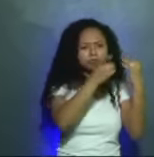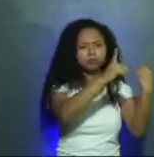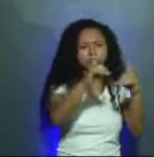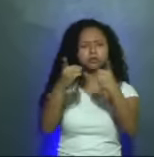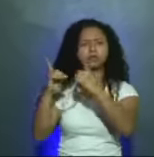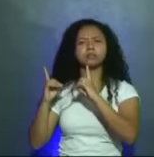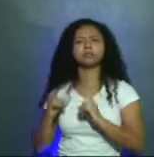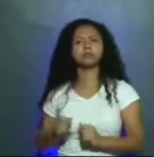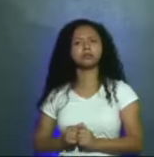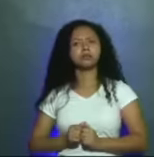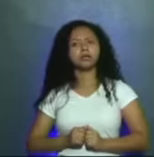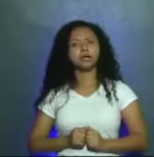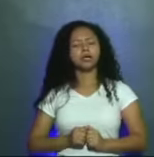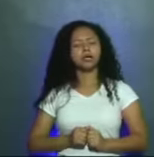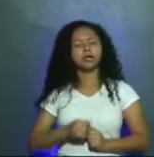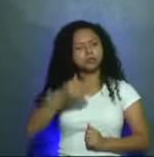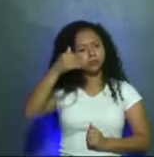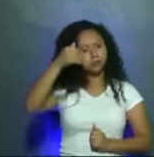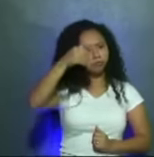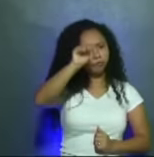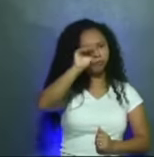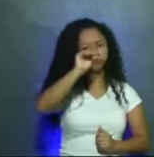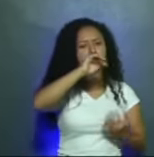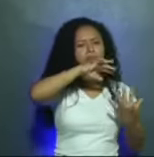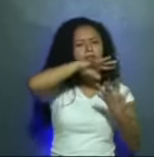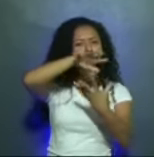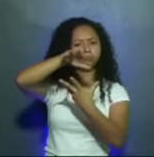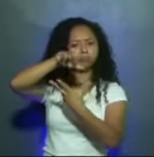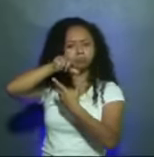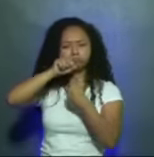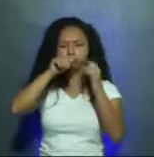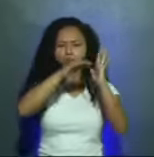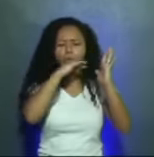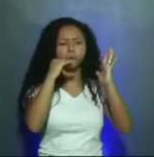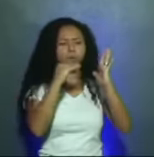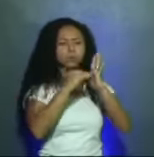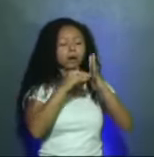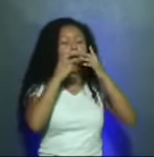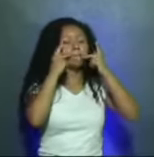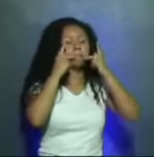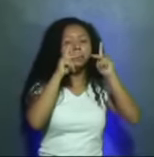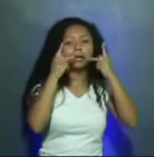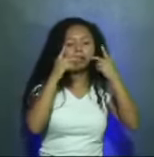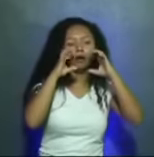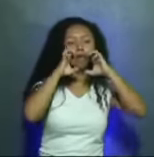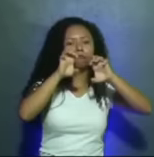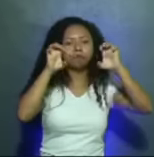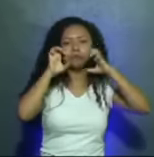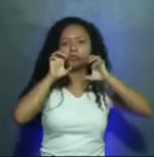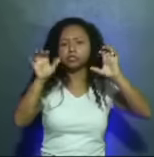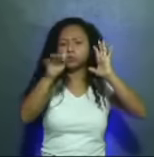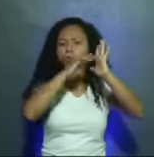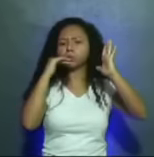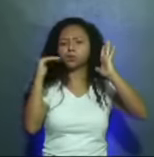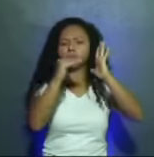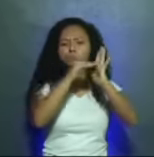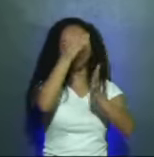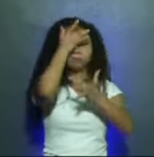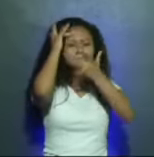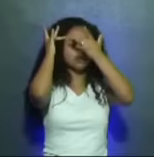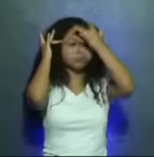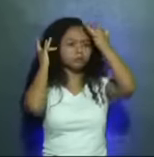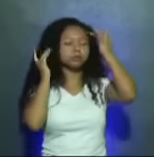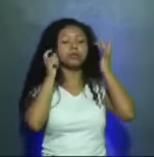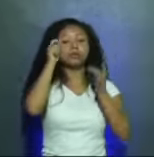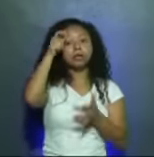disse: vão pelo mundo todo e preguem o evangelho a todas as pessoas. Quem